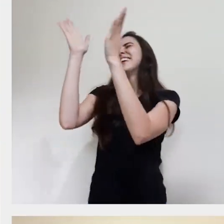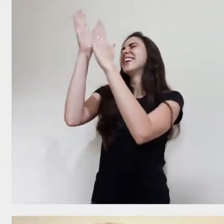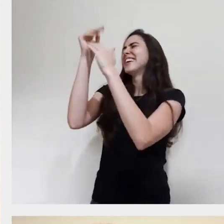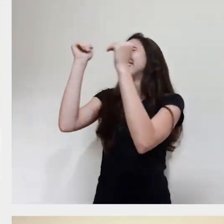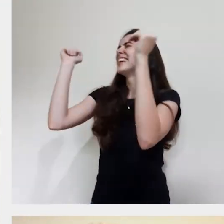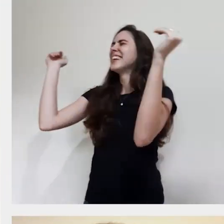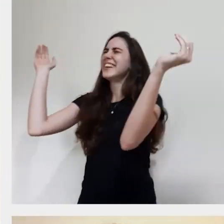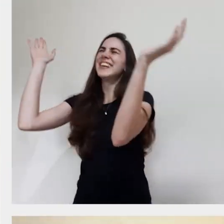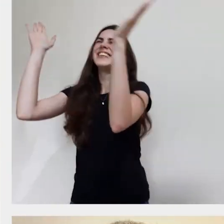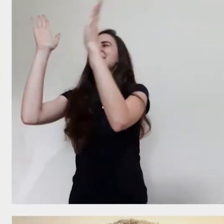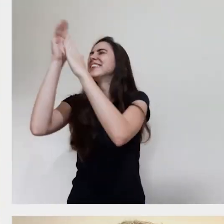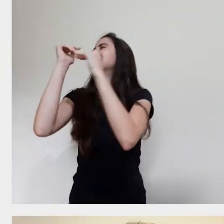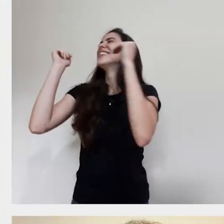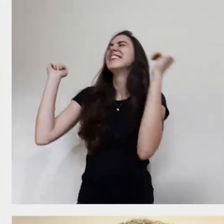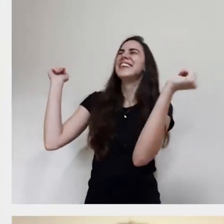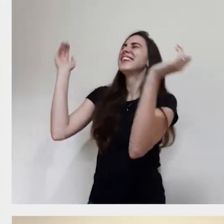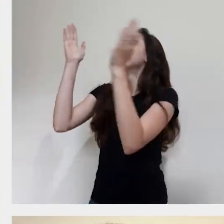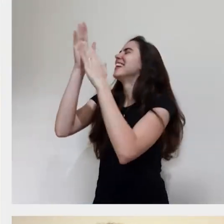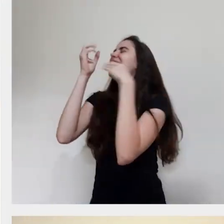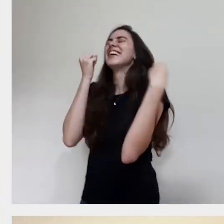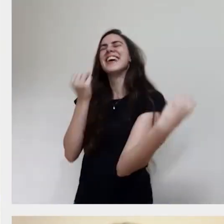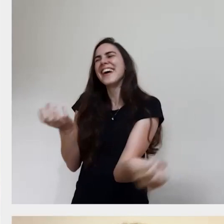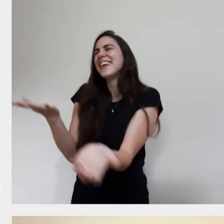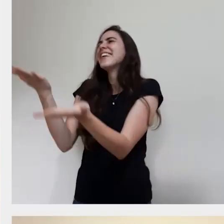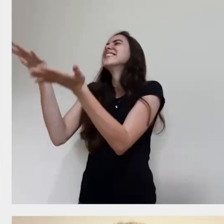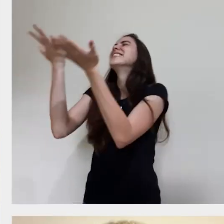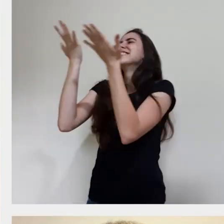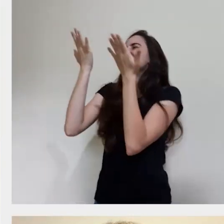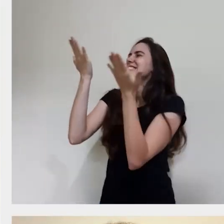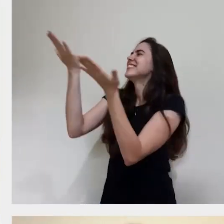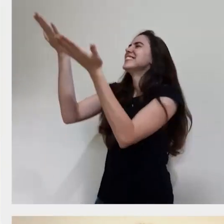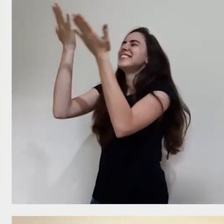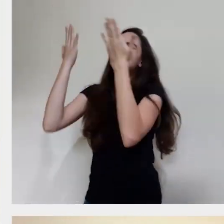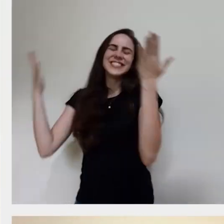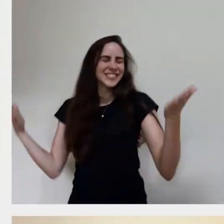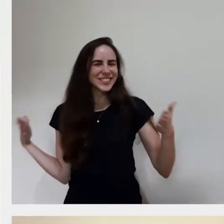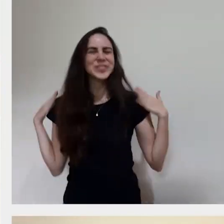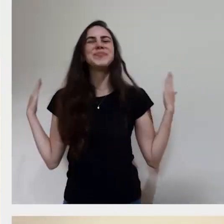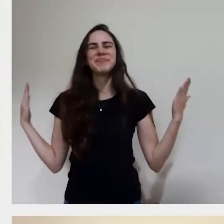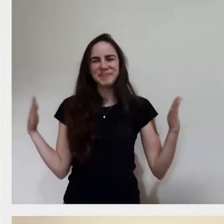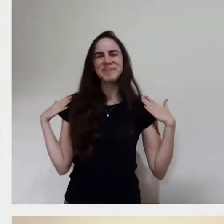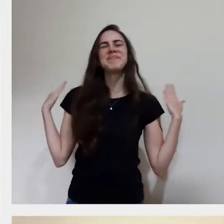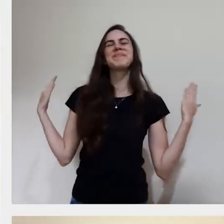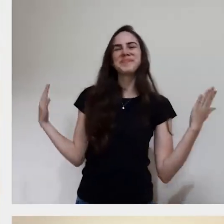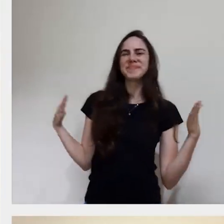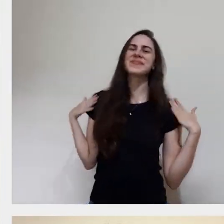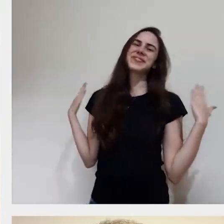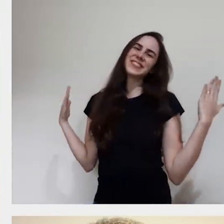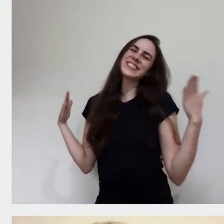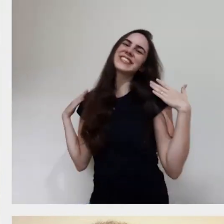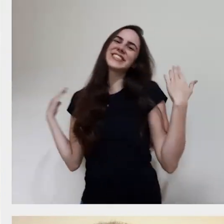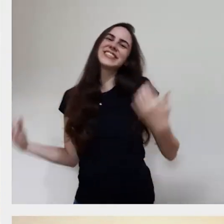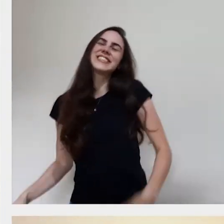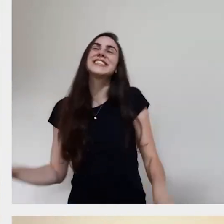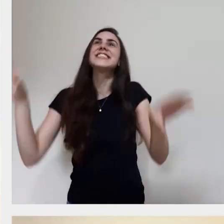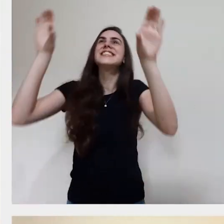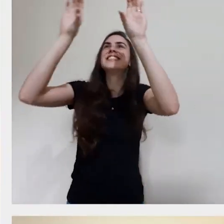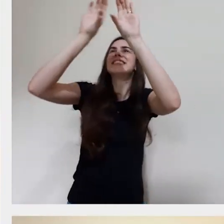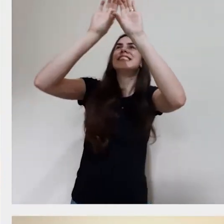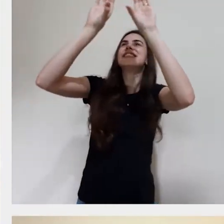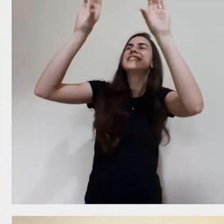Jesus Salvador, a Jesus Redentor.